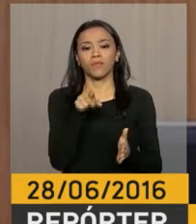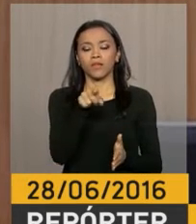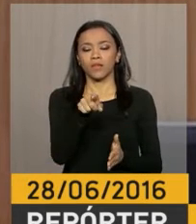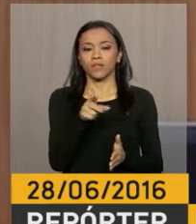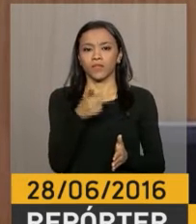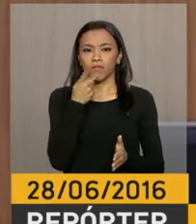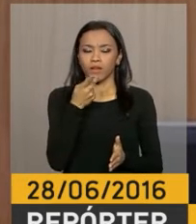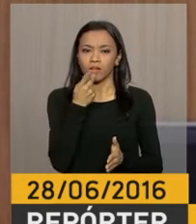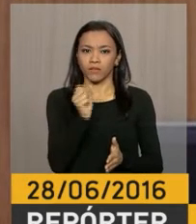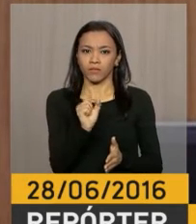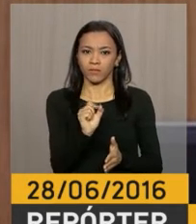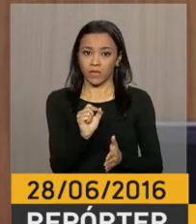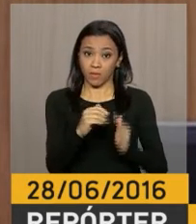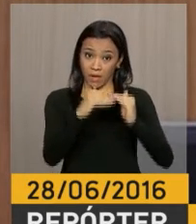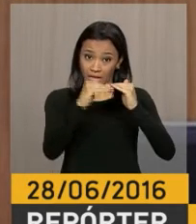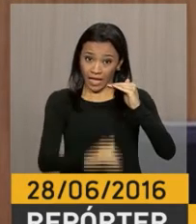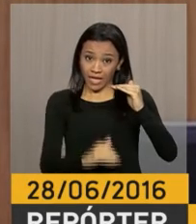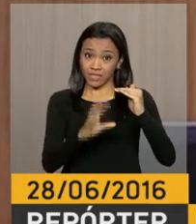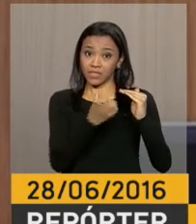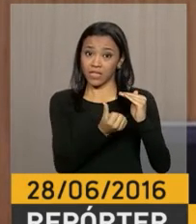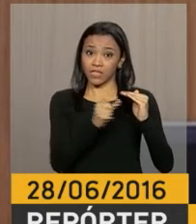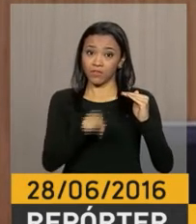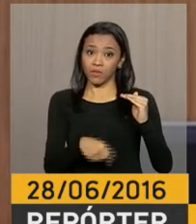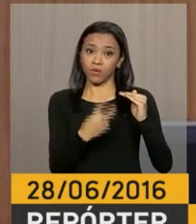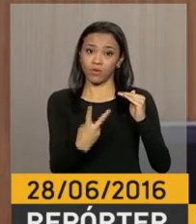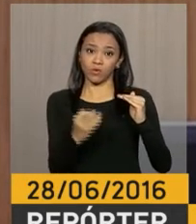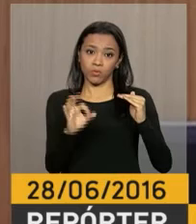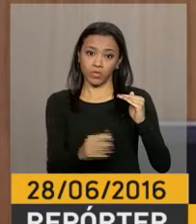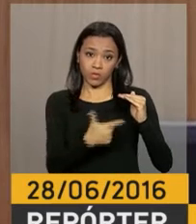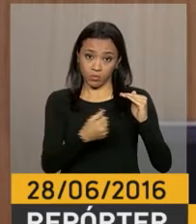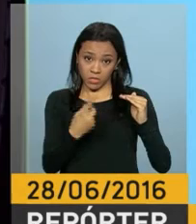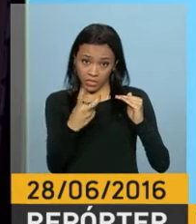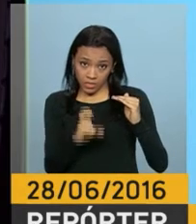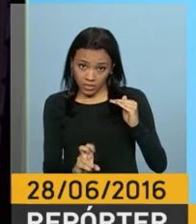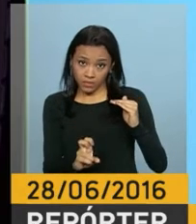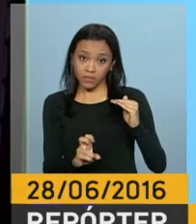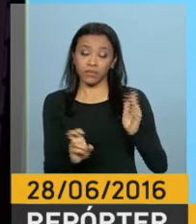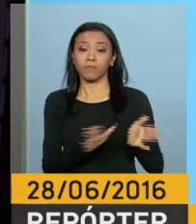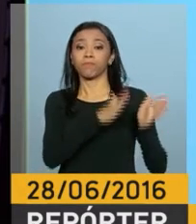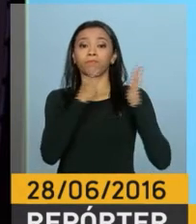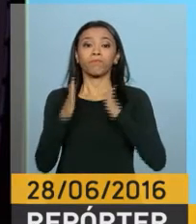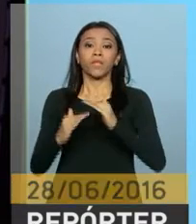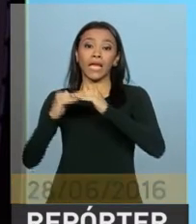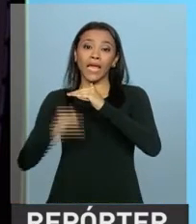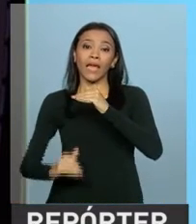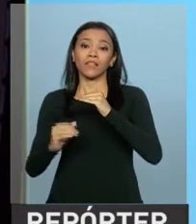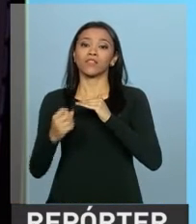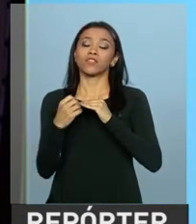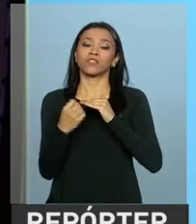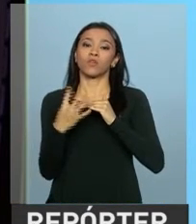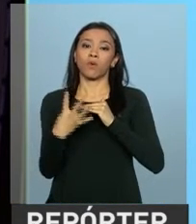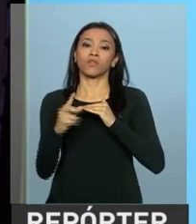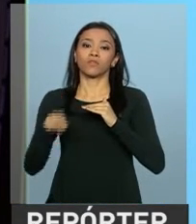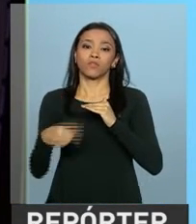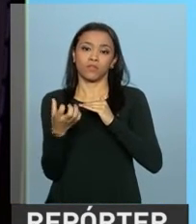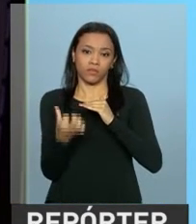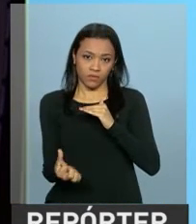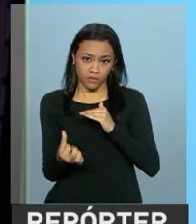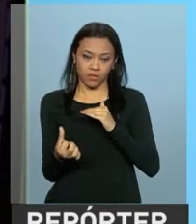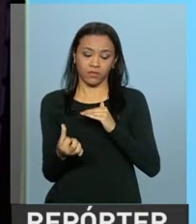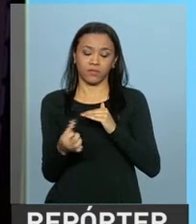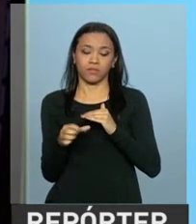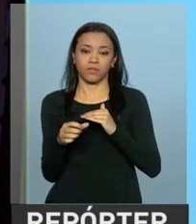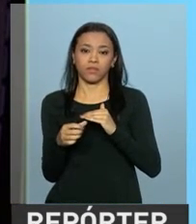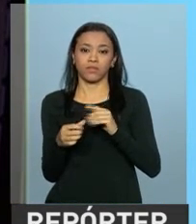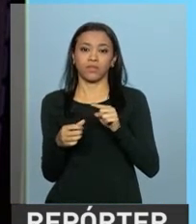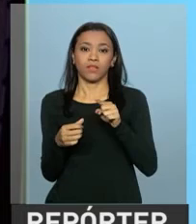para menor queda, de 6,2% de queda efetiva em 2015, para uma queda de 4,6%